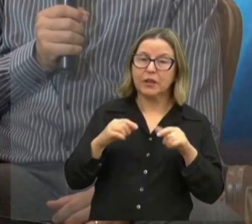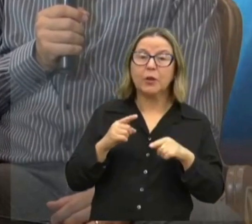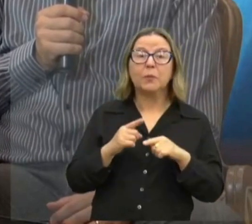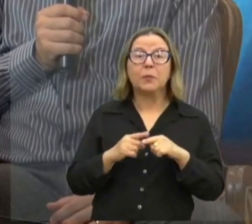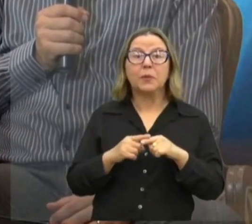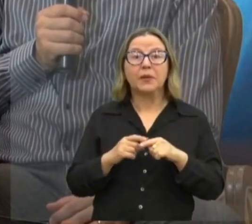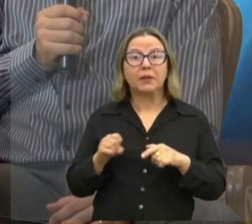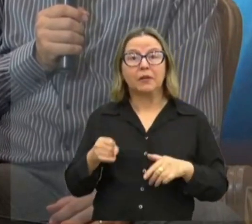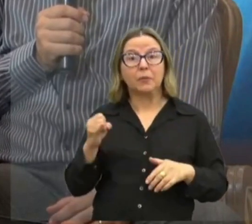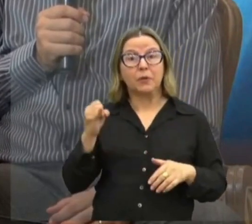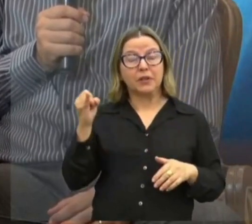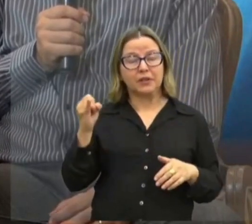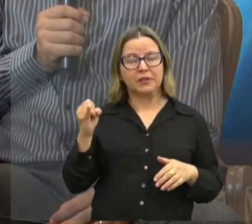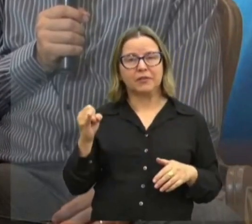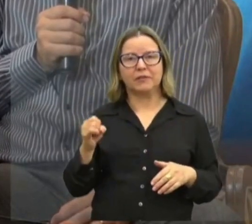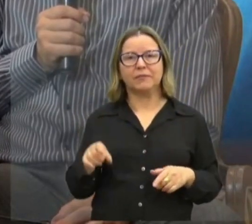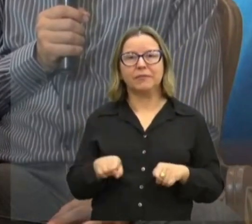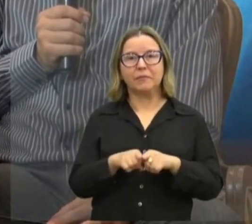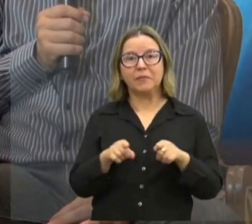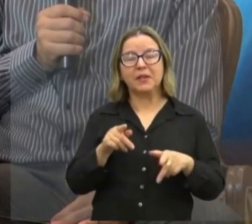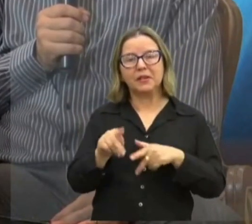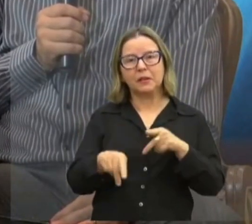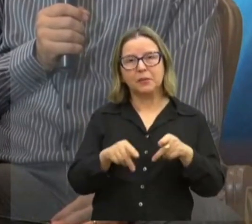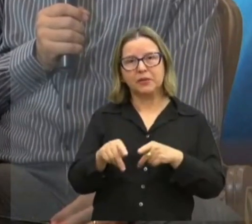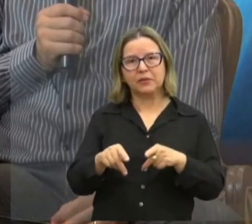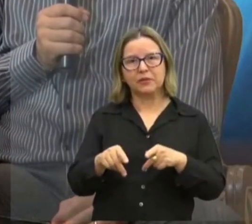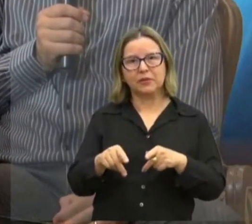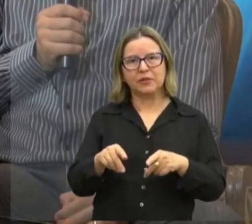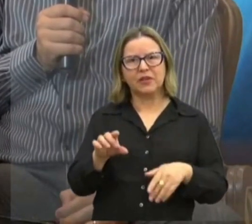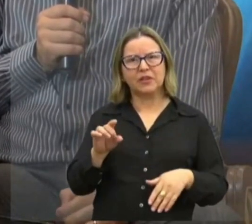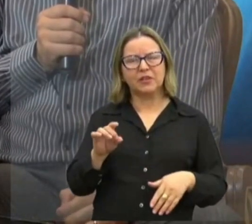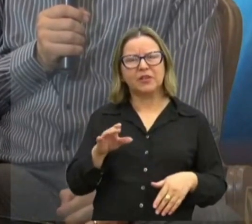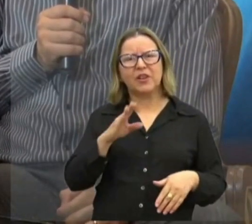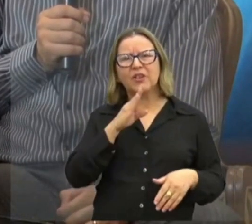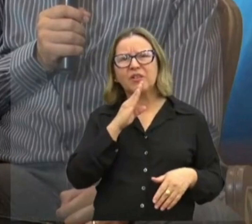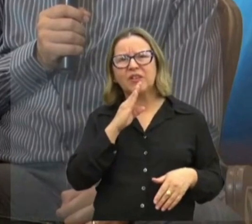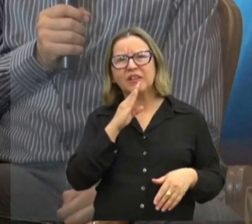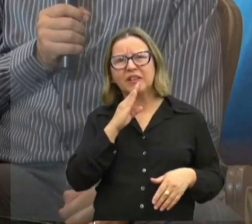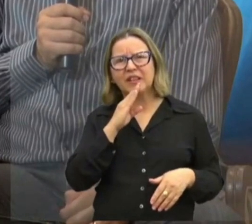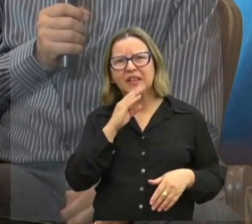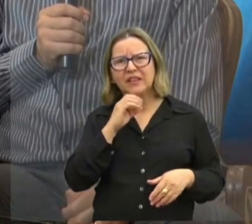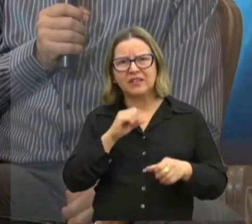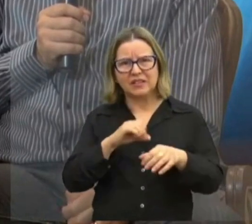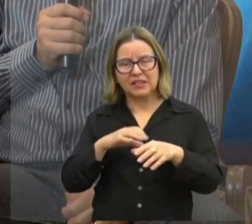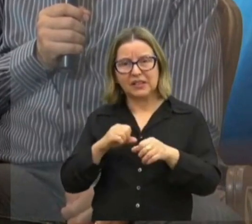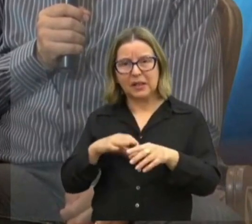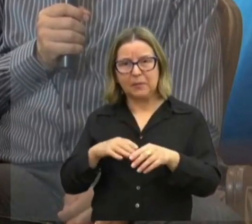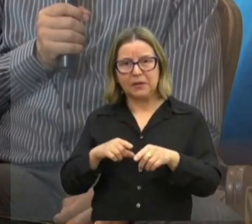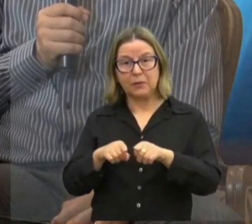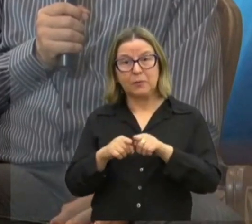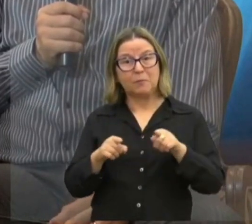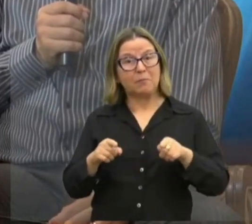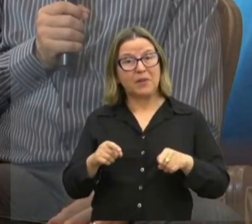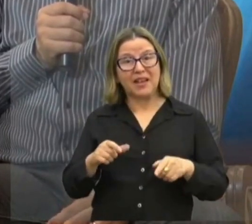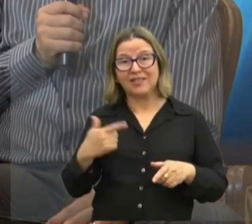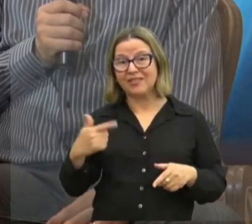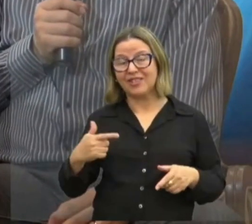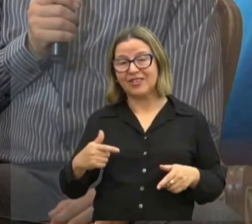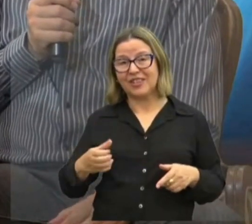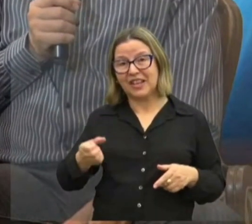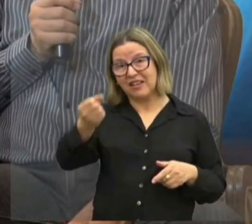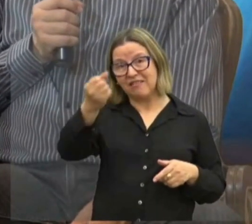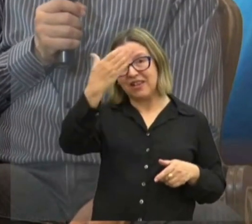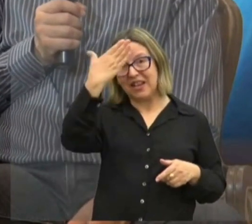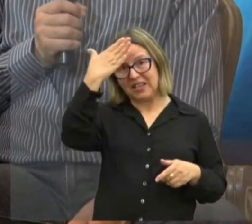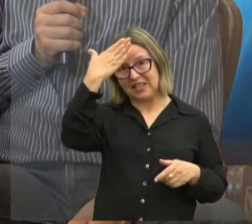pessoas, elas conhecem apenas a doutrina, mas não tiveram ainda a revelação da verdade. Porque